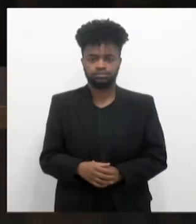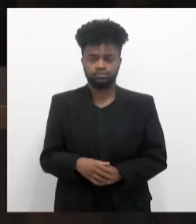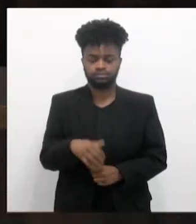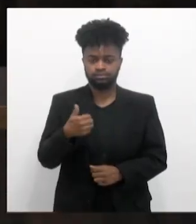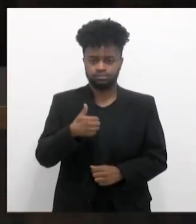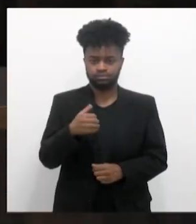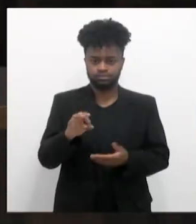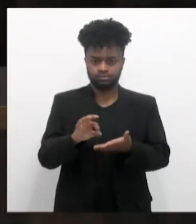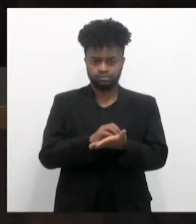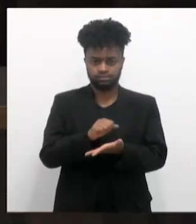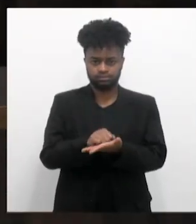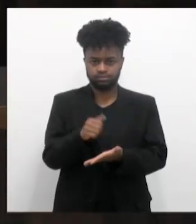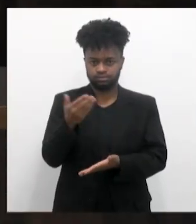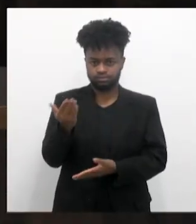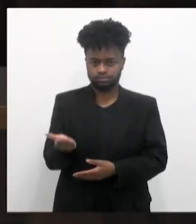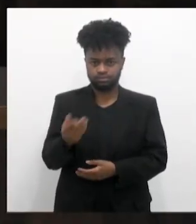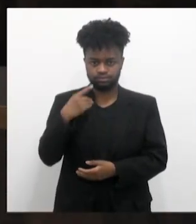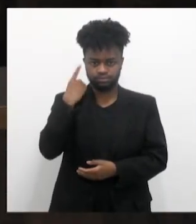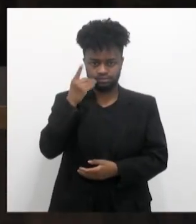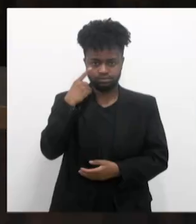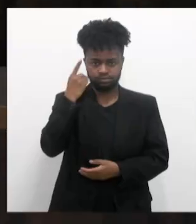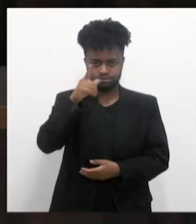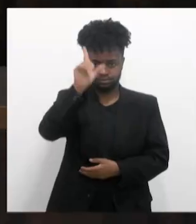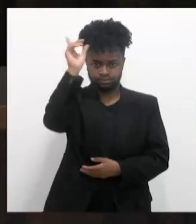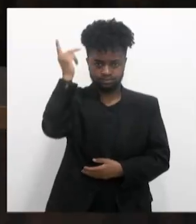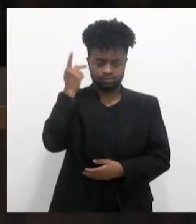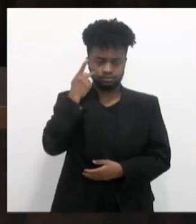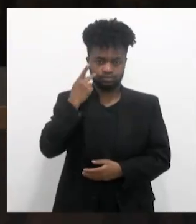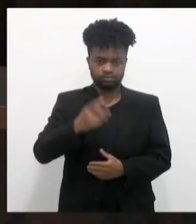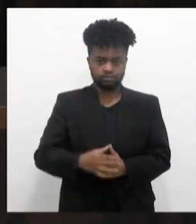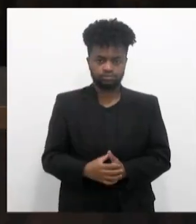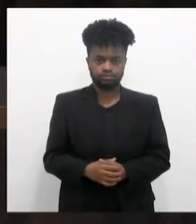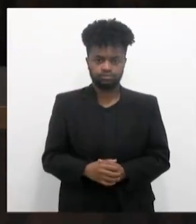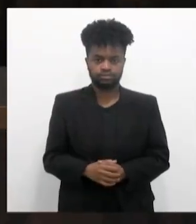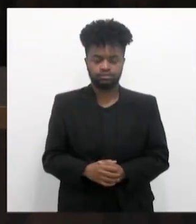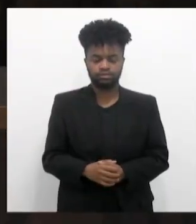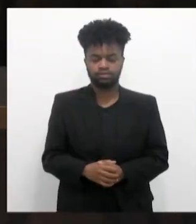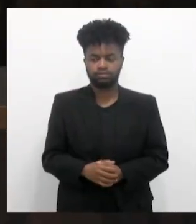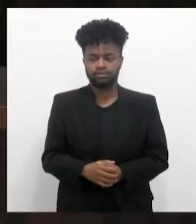Primeiro orador inscrito é o nobre deputado Luiz Paulo.